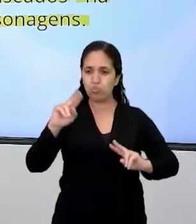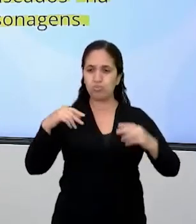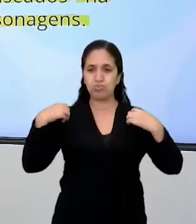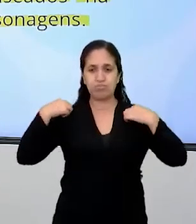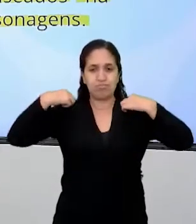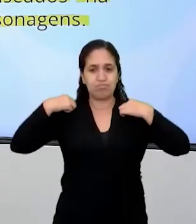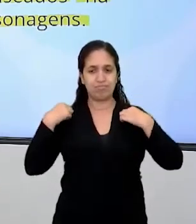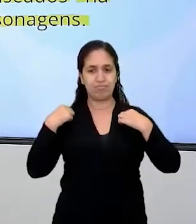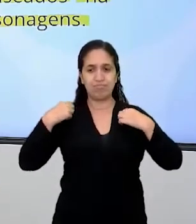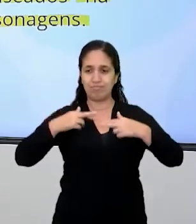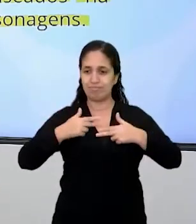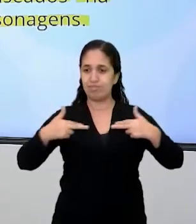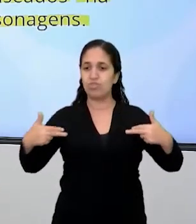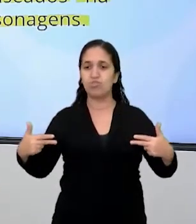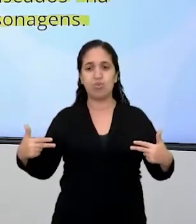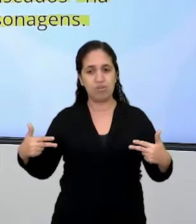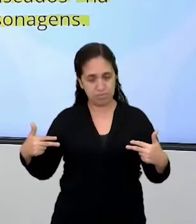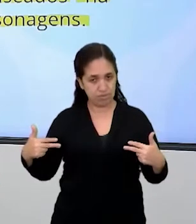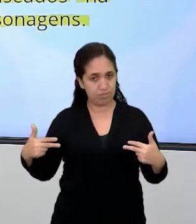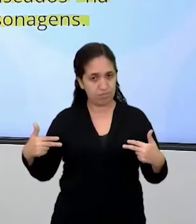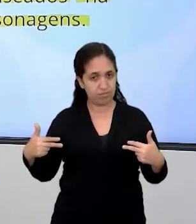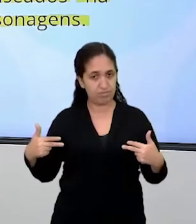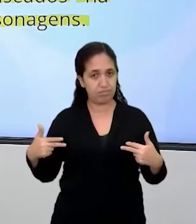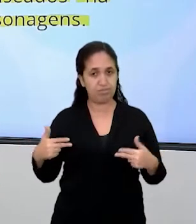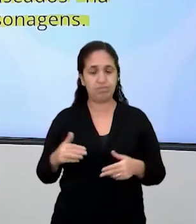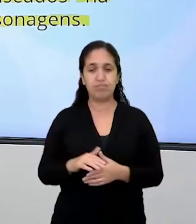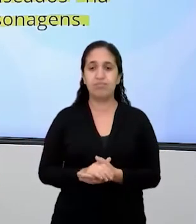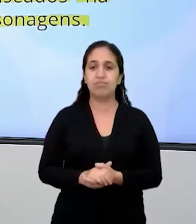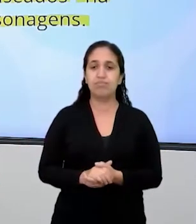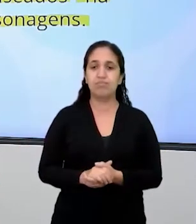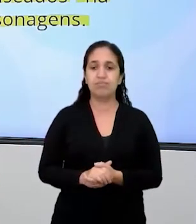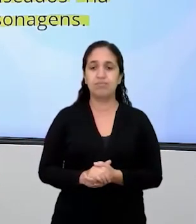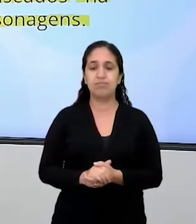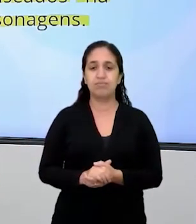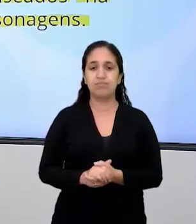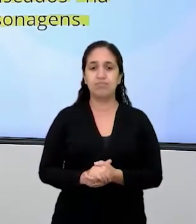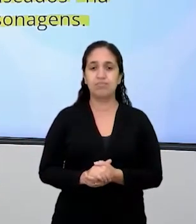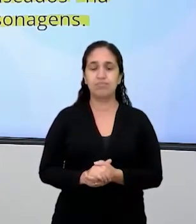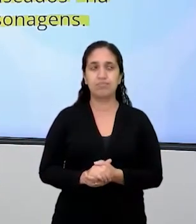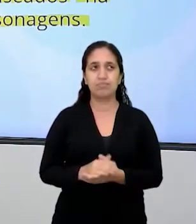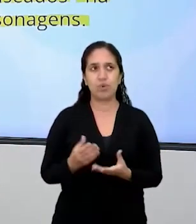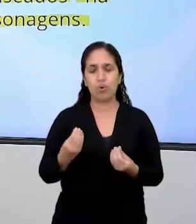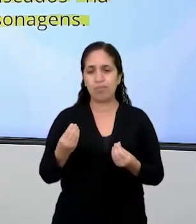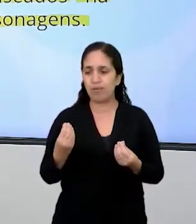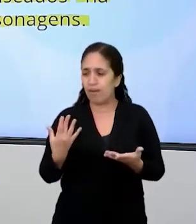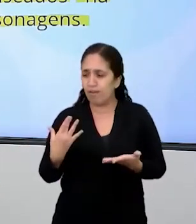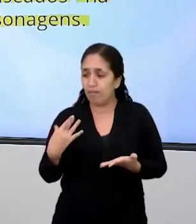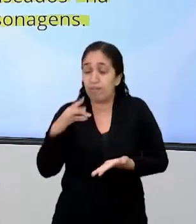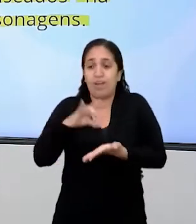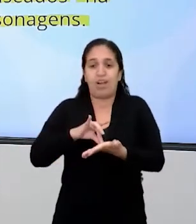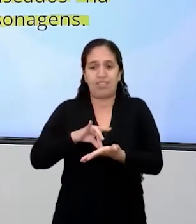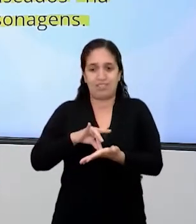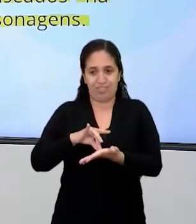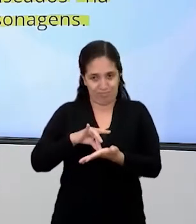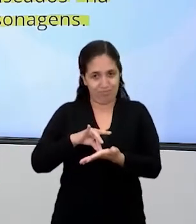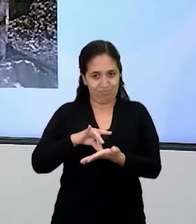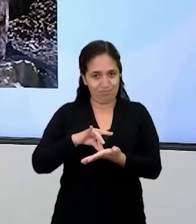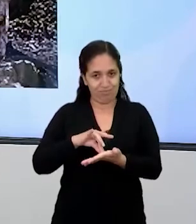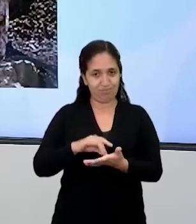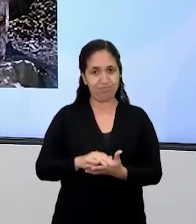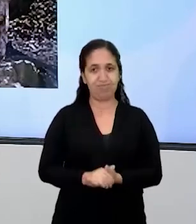vestimentas, que ele deixa aquilo muito mais real, ok? Então vamos lá.